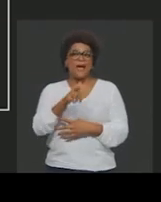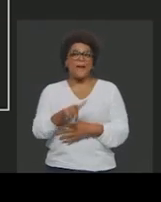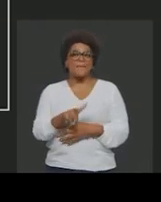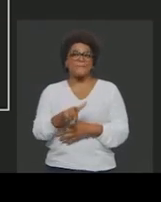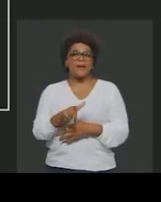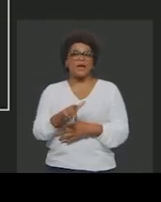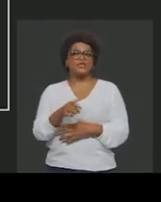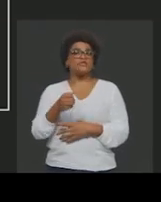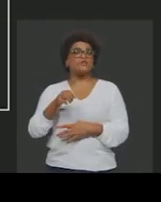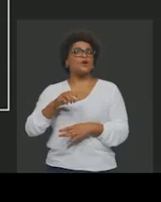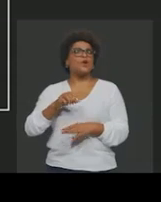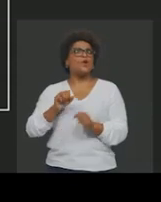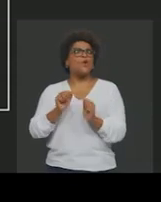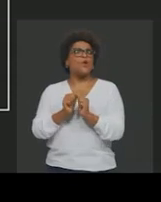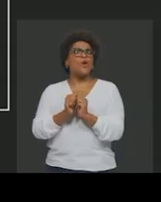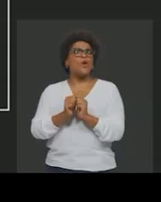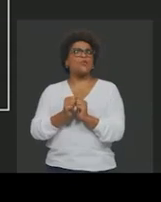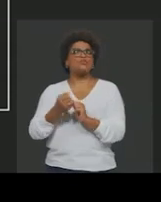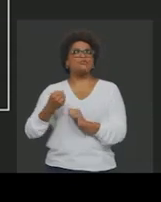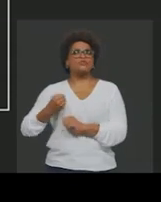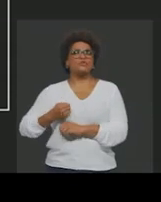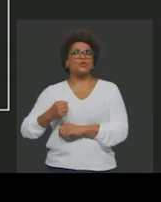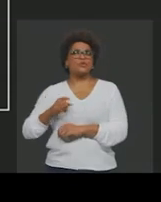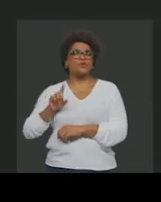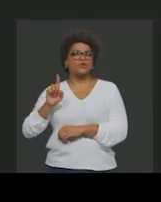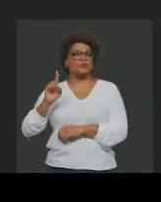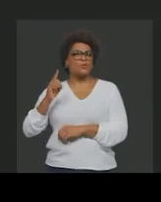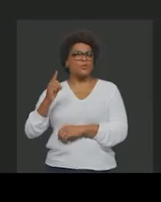ou vai repetir o camarada do 2.